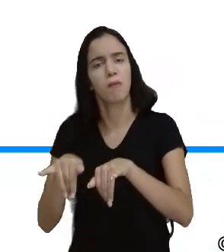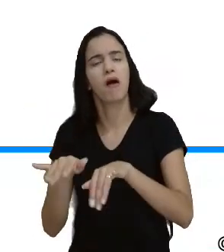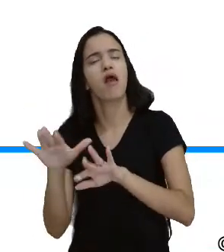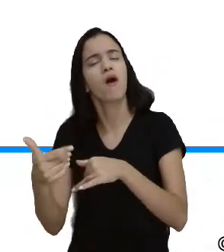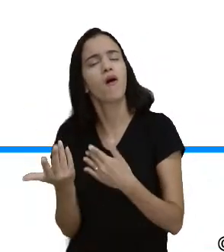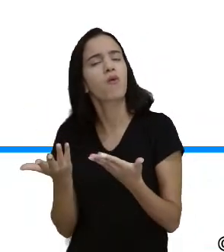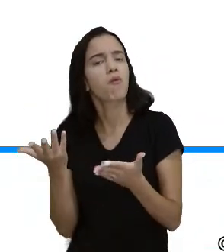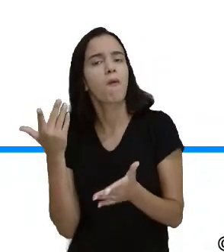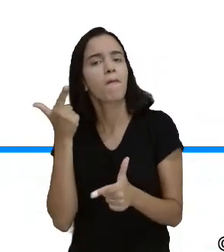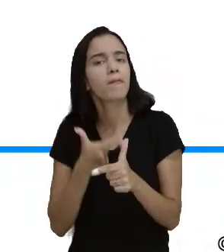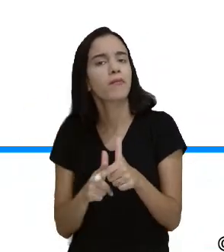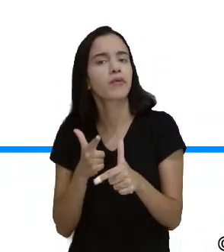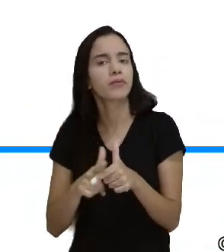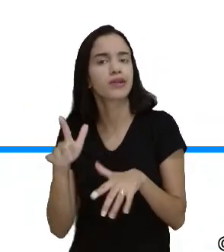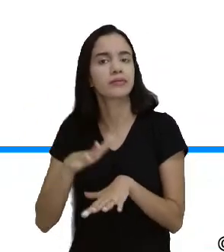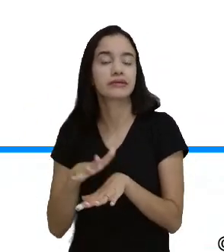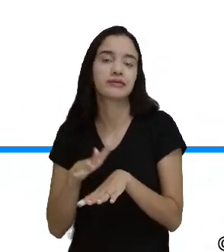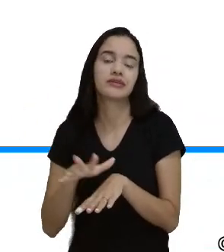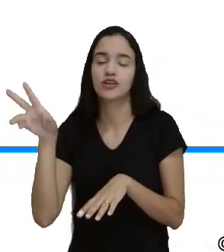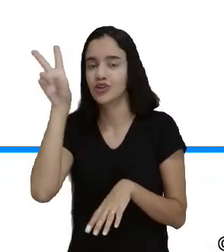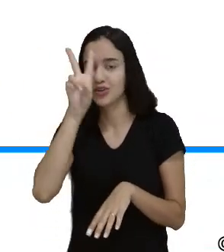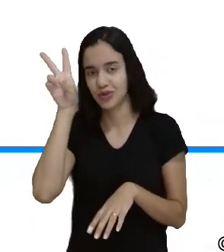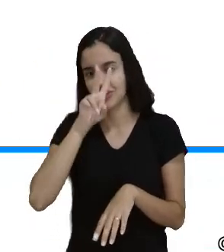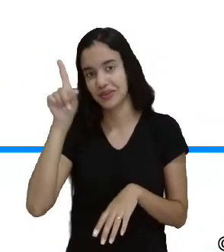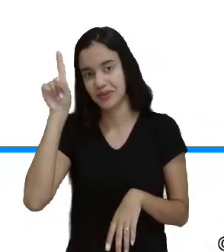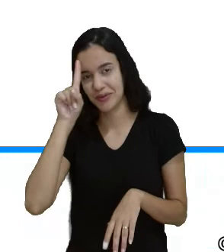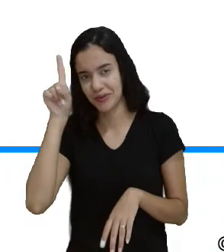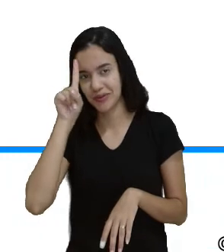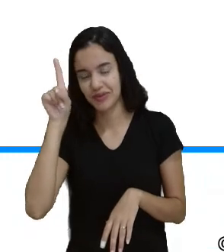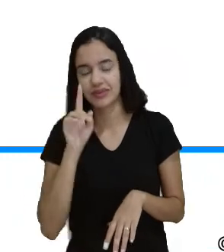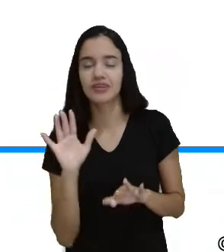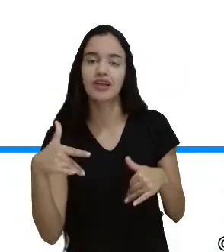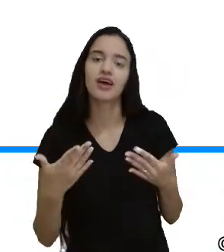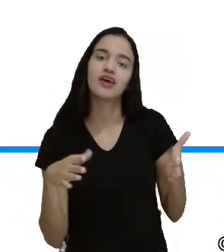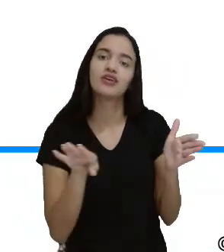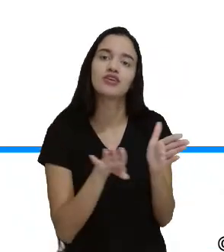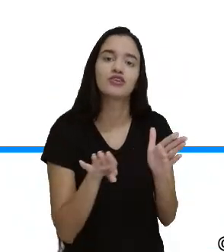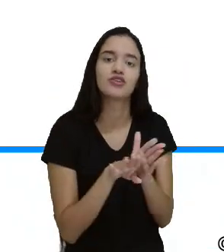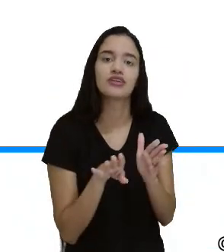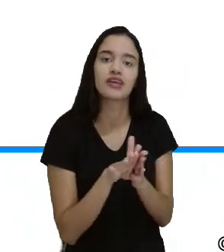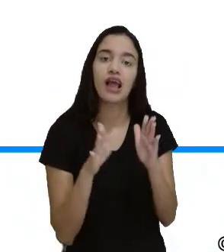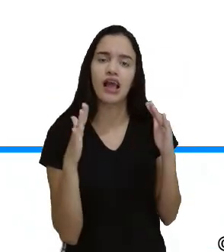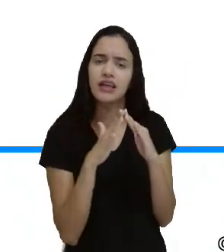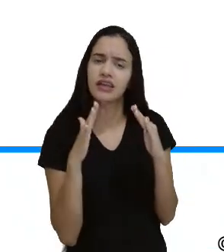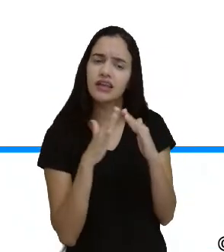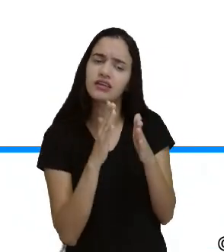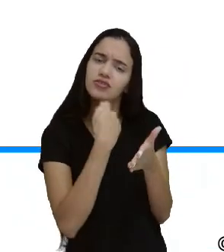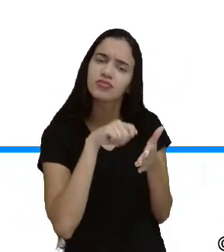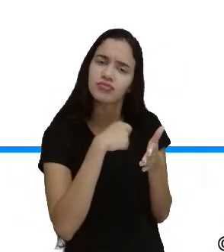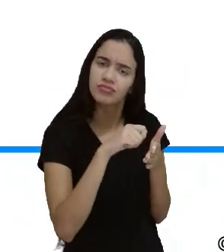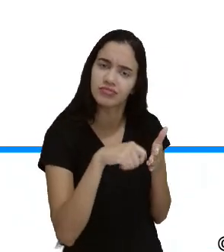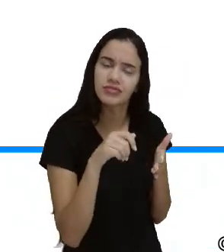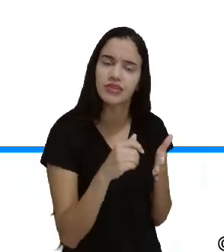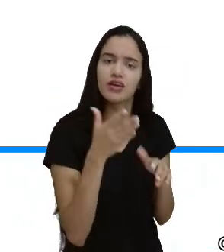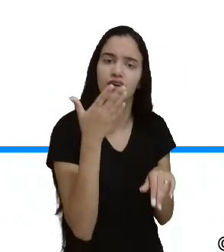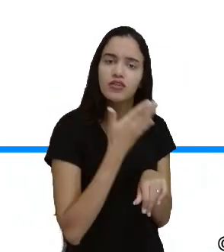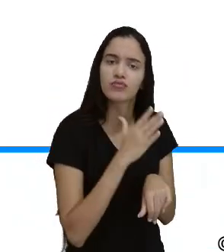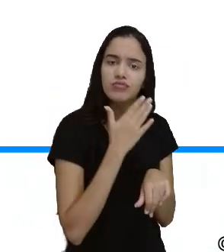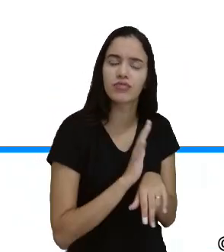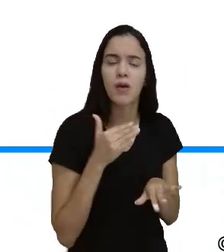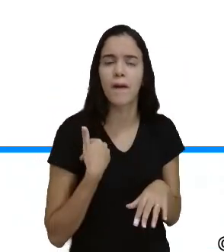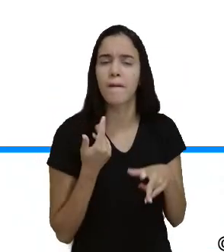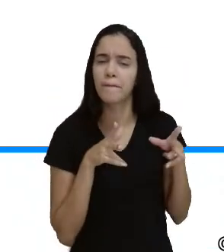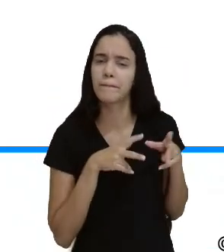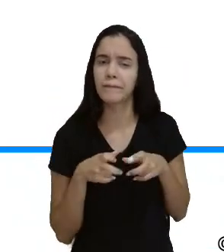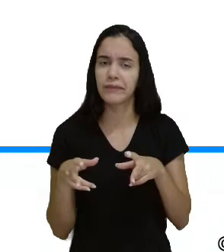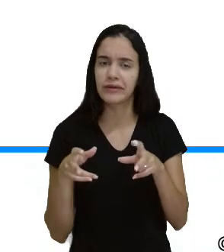percebe ali? Nós vivemos histórias matemáticas todos os dias. Ao chegar em casa, anote no caderno e tente